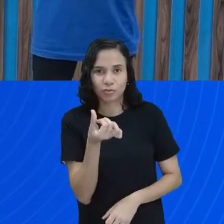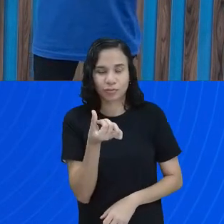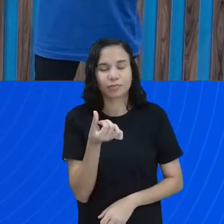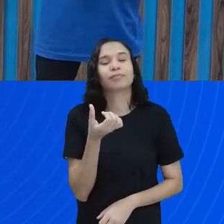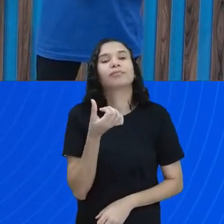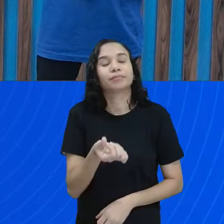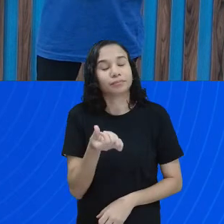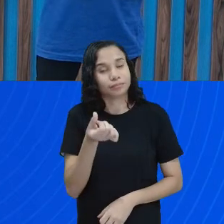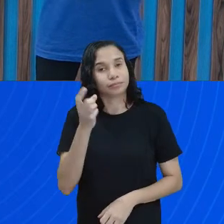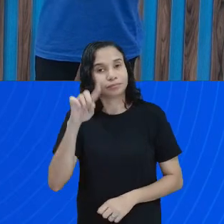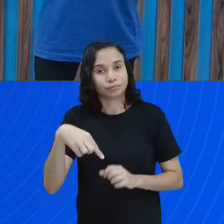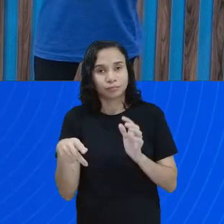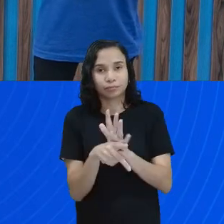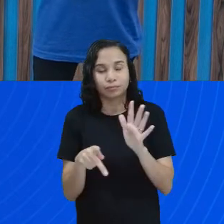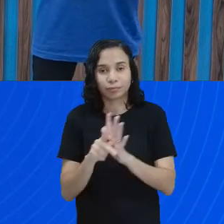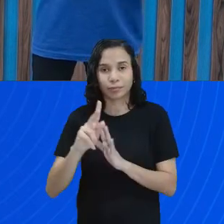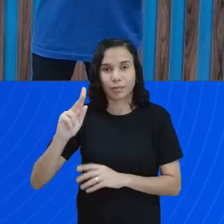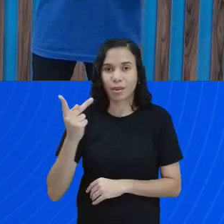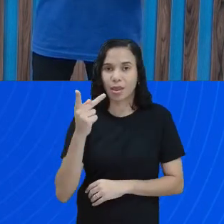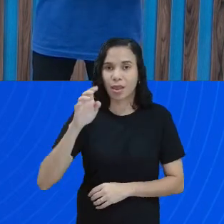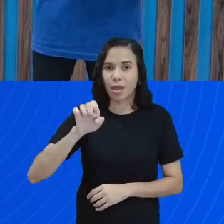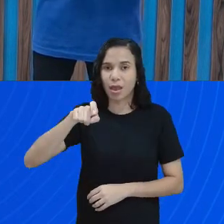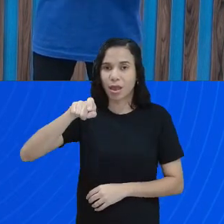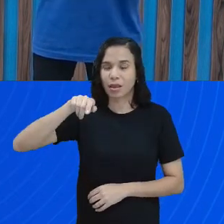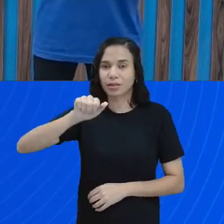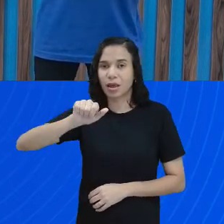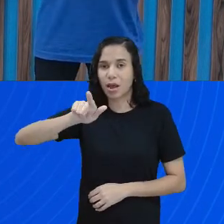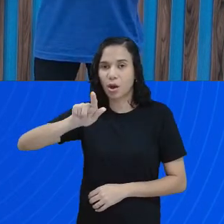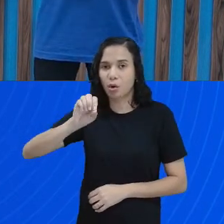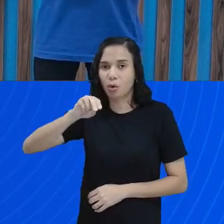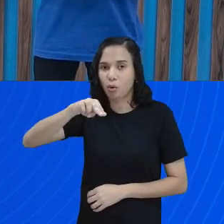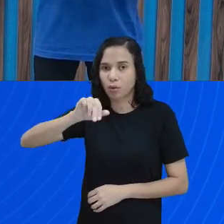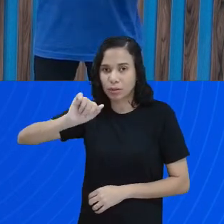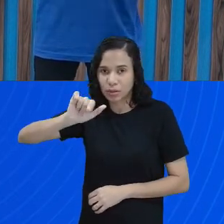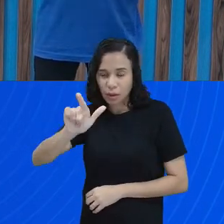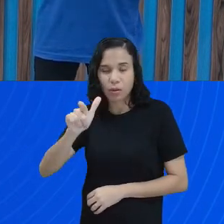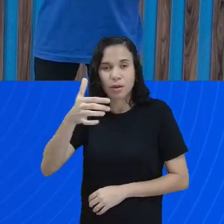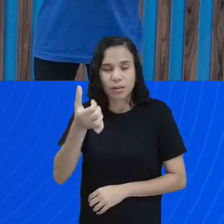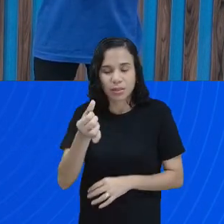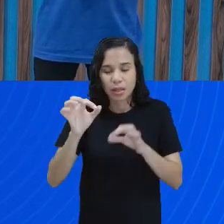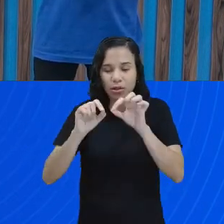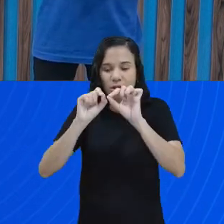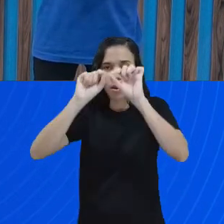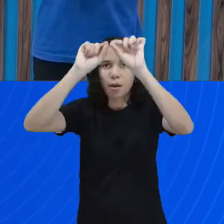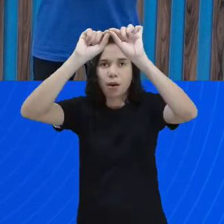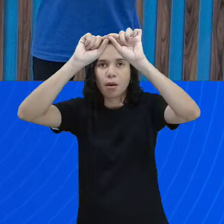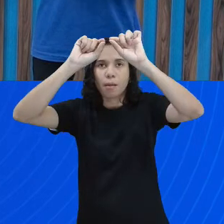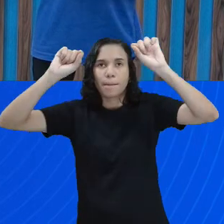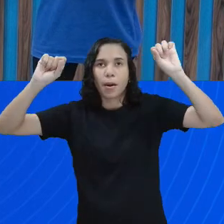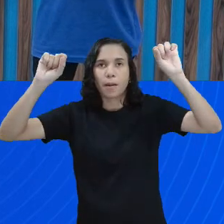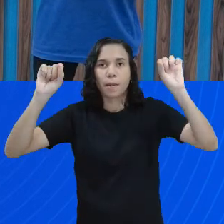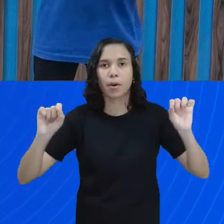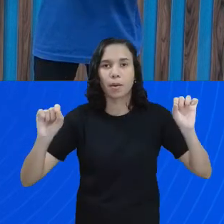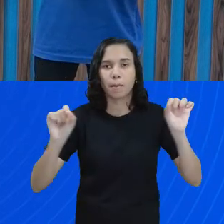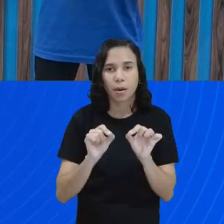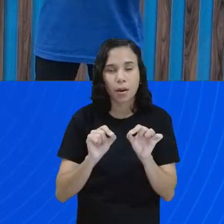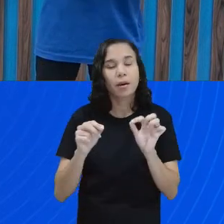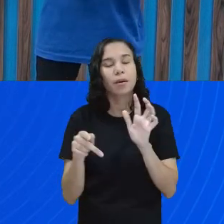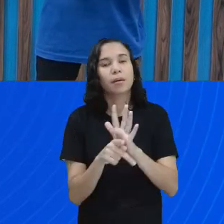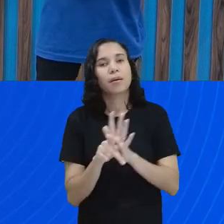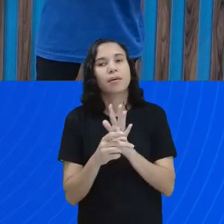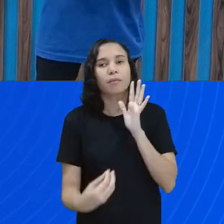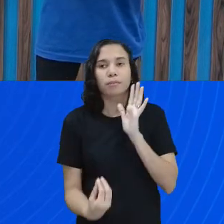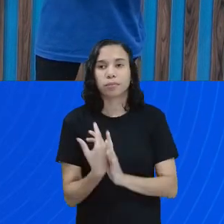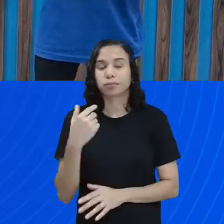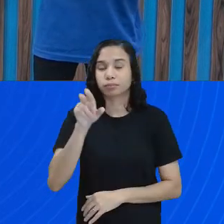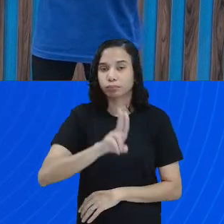Se tem 6 lados, é uma base hexagonal, ou seja, tem 6 formatos. Então, um prisma de base hexagonal